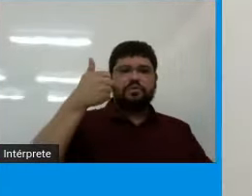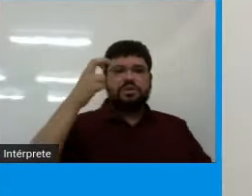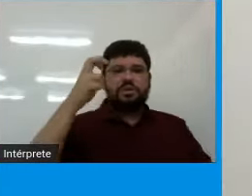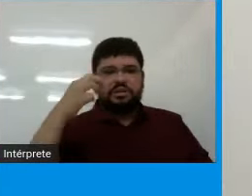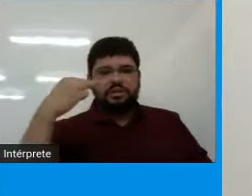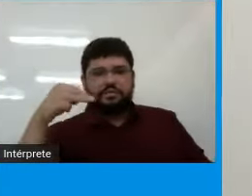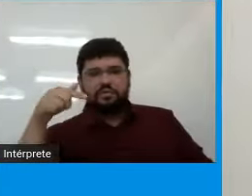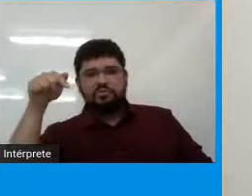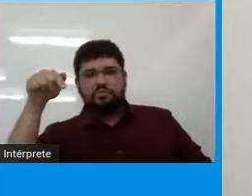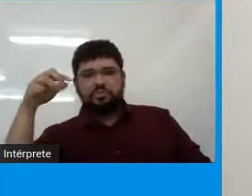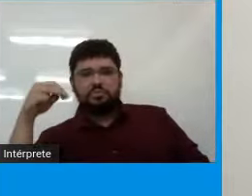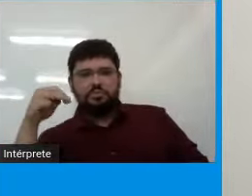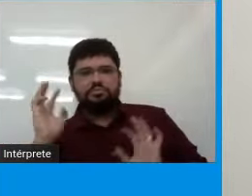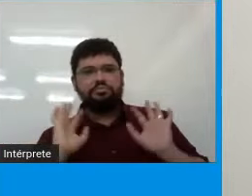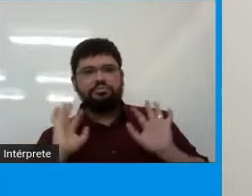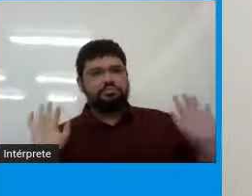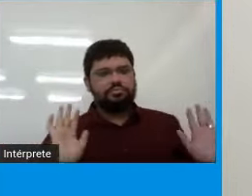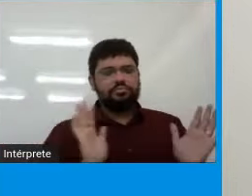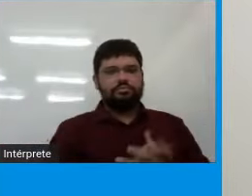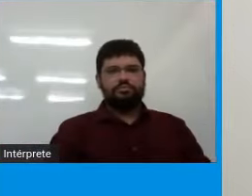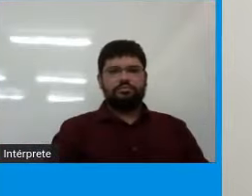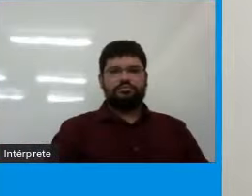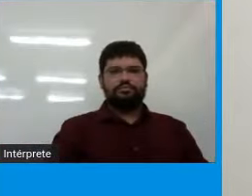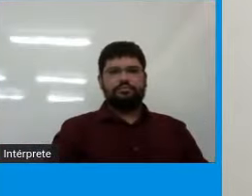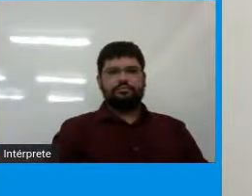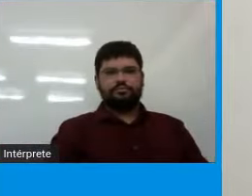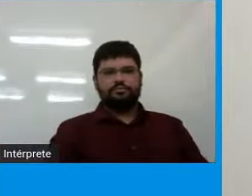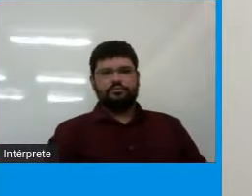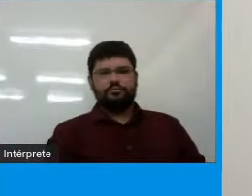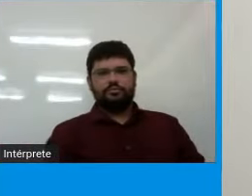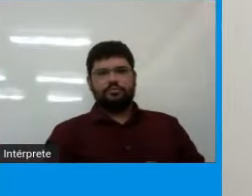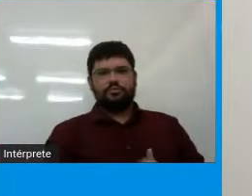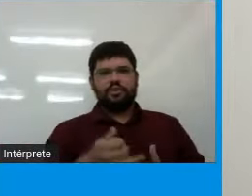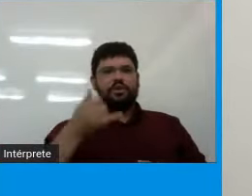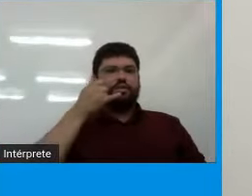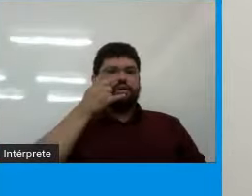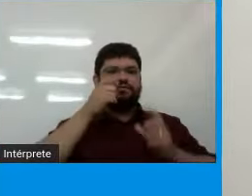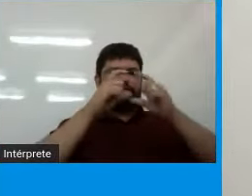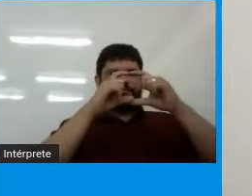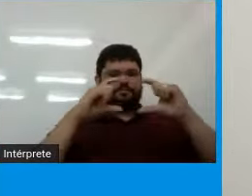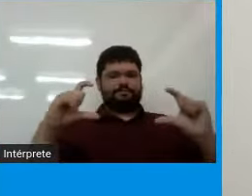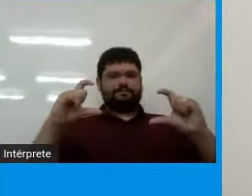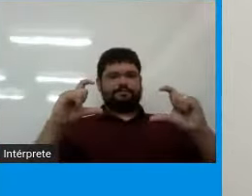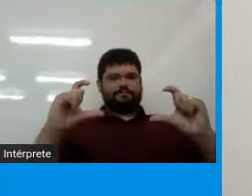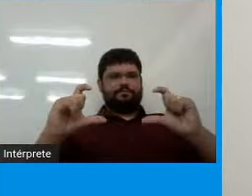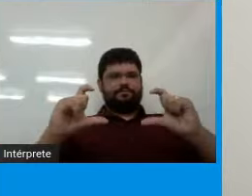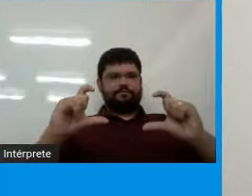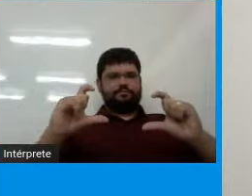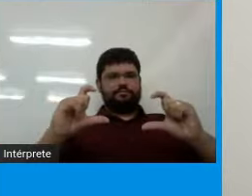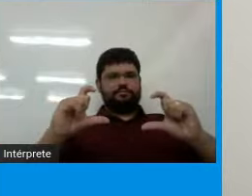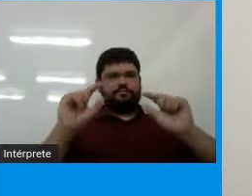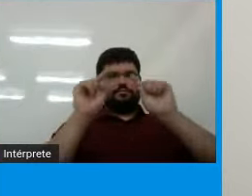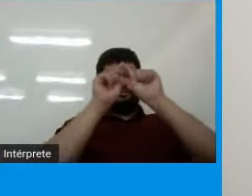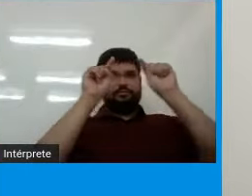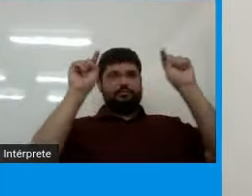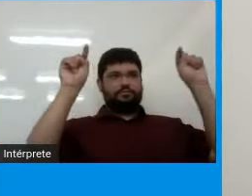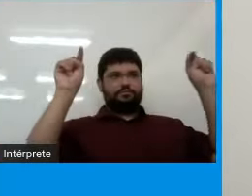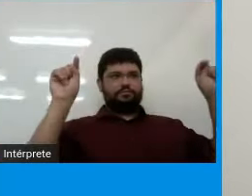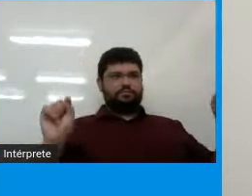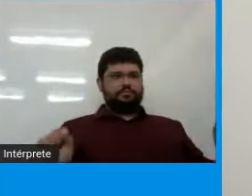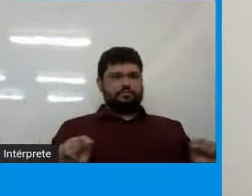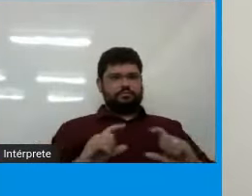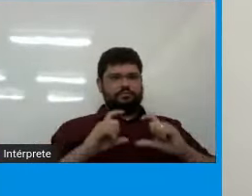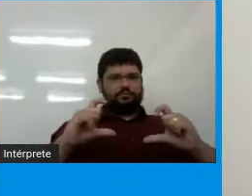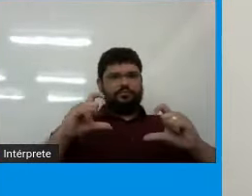Agora, vamos falar um pouco sobre técnica? Use seu celular na horizontal, com esse enquadramento aqui, de modo que sobra um pouco de espaço acima